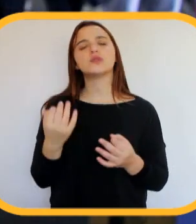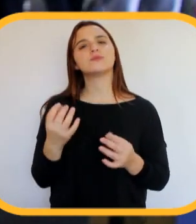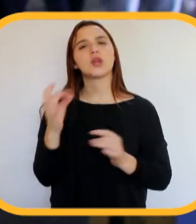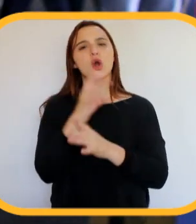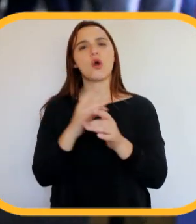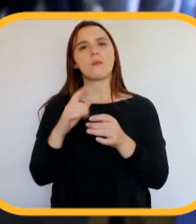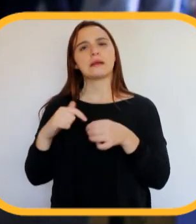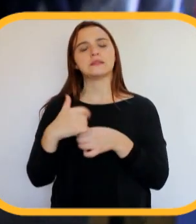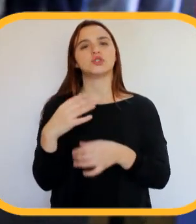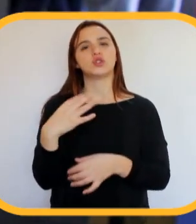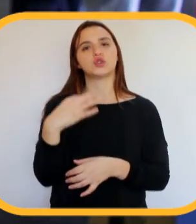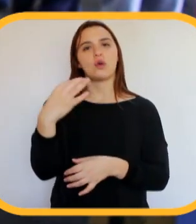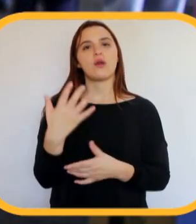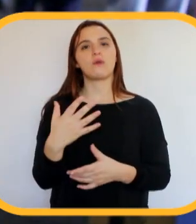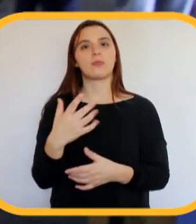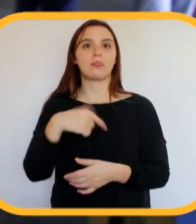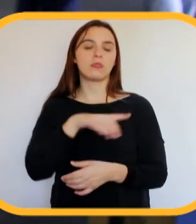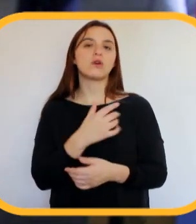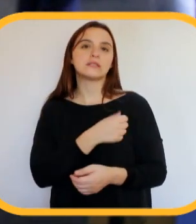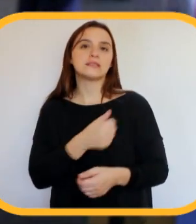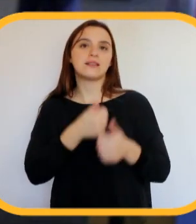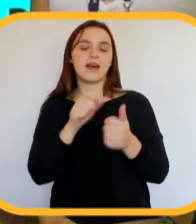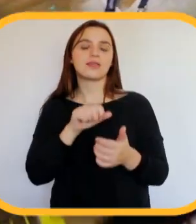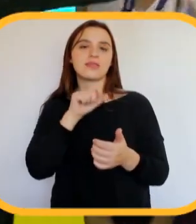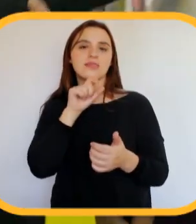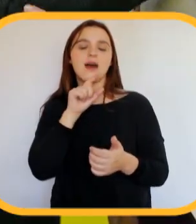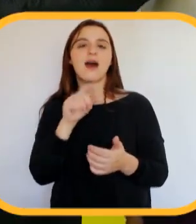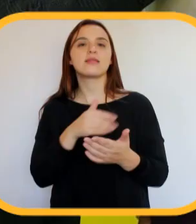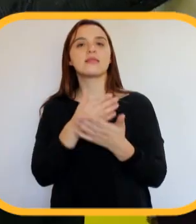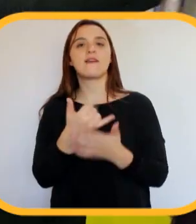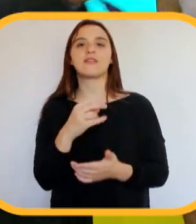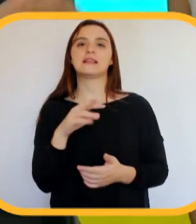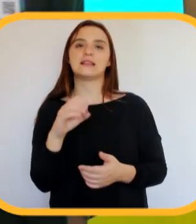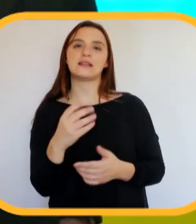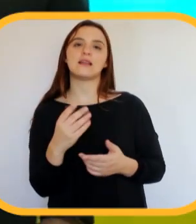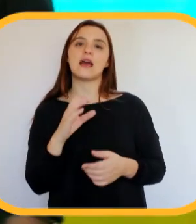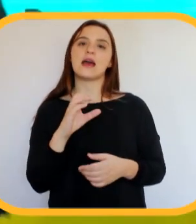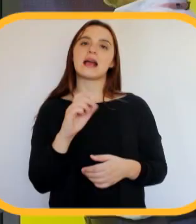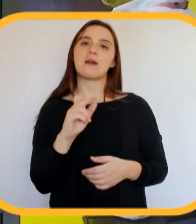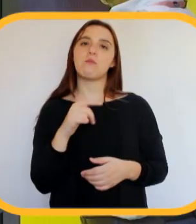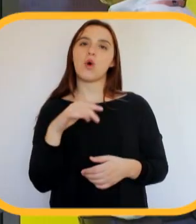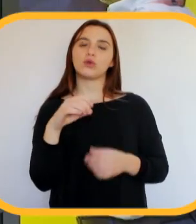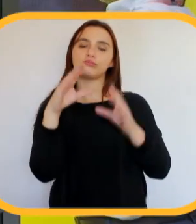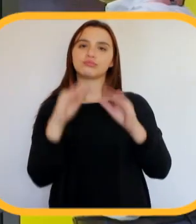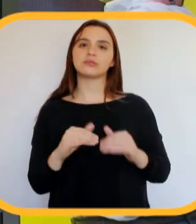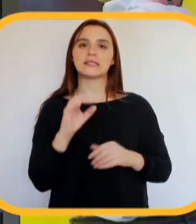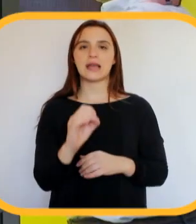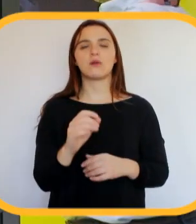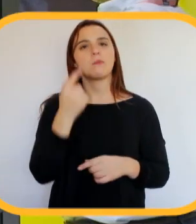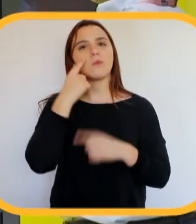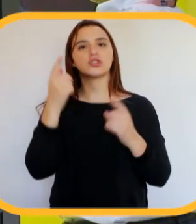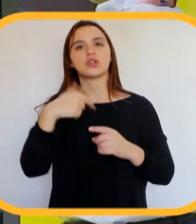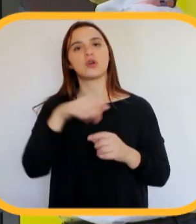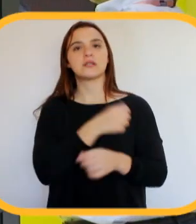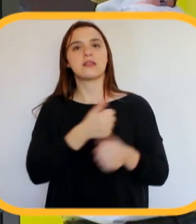Europeia nos ter escolhido como uma das 100 cidades que é capaz de chegar a 2030 neutral em carbono mostra que estamos nesse capítulo das 100 melhores da